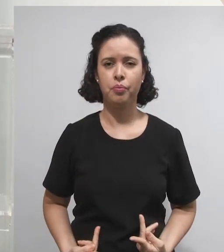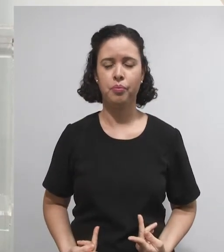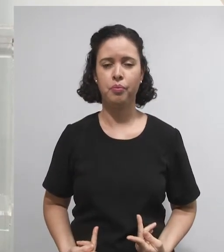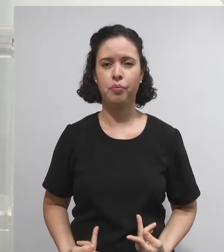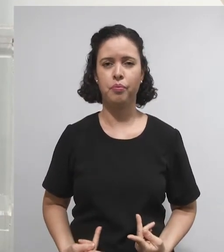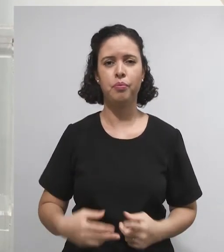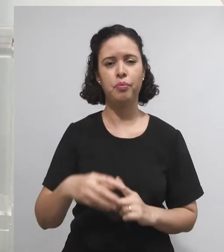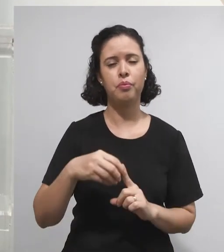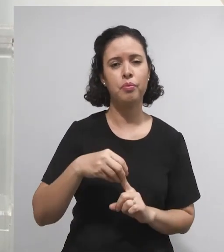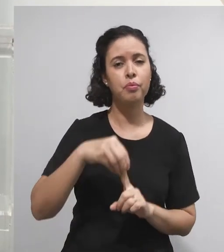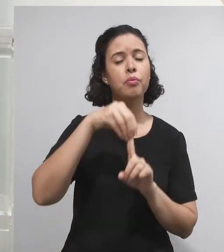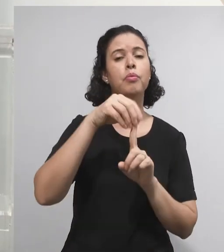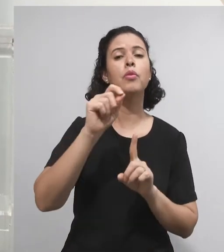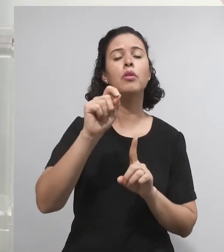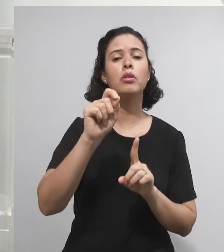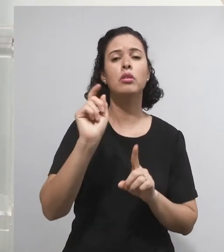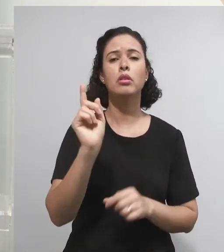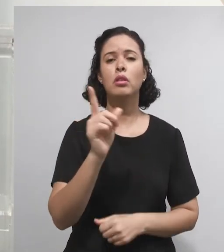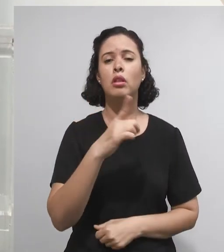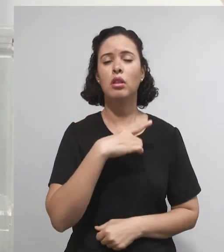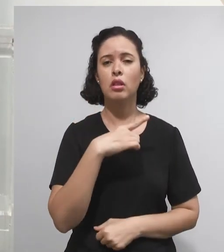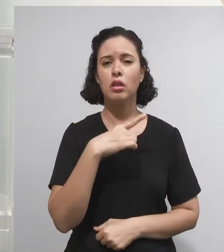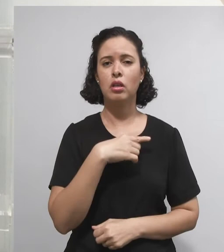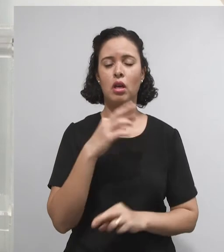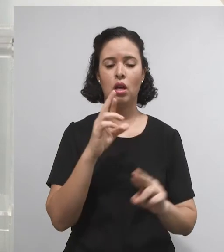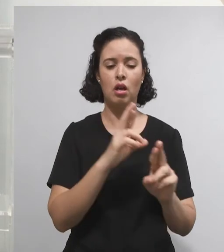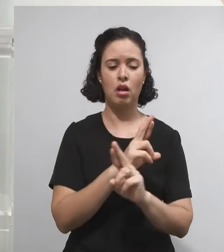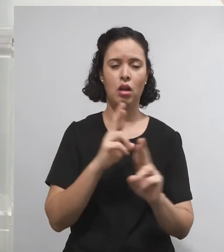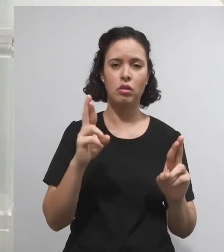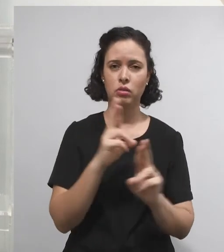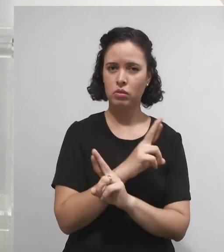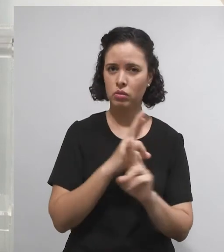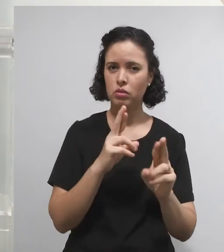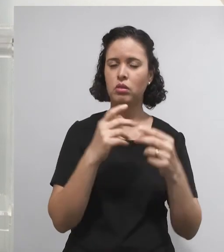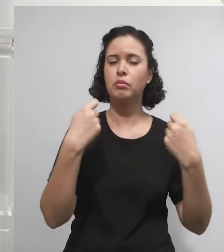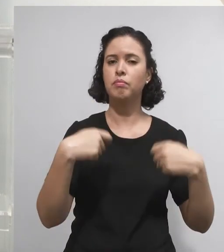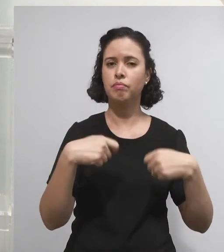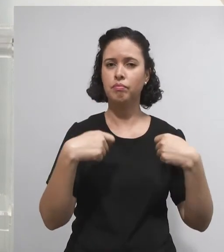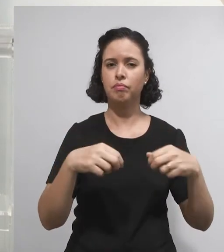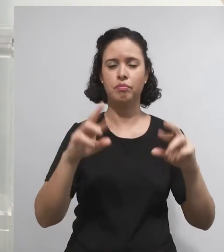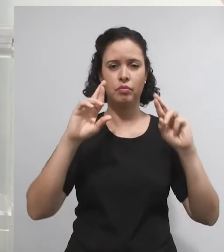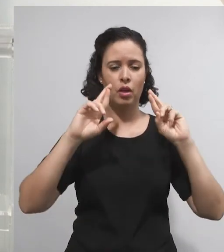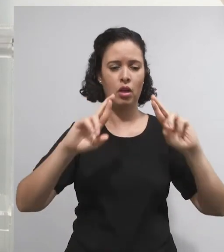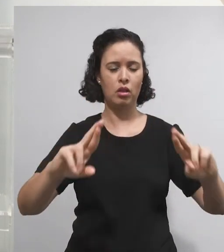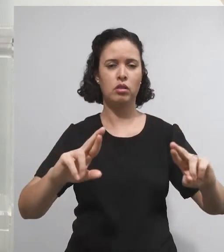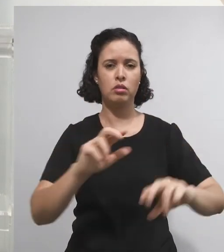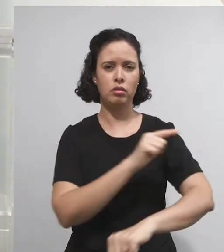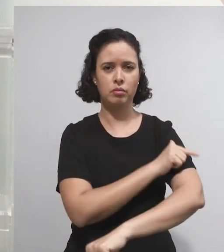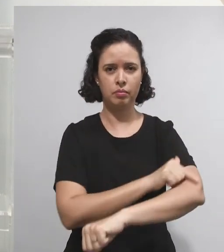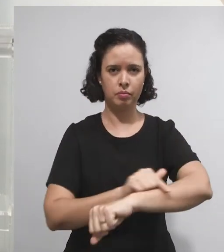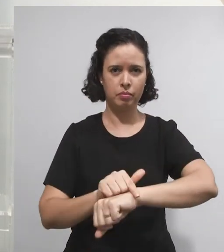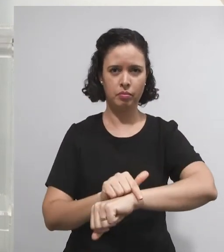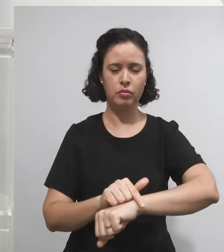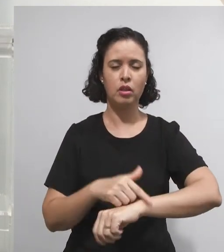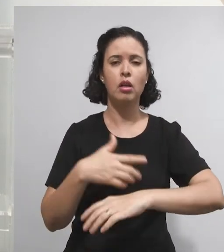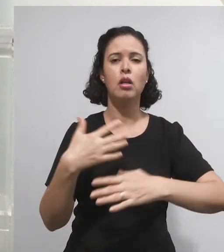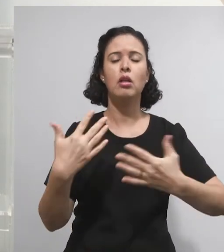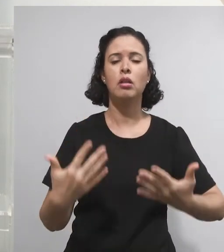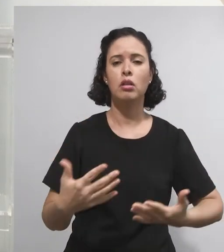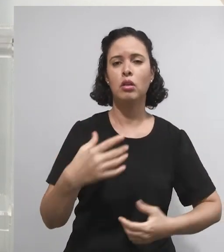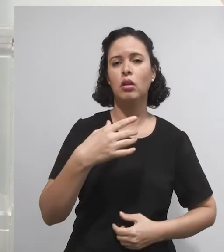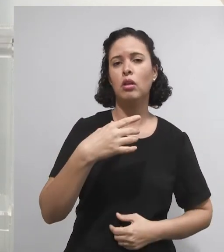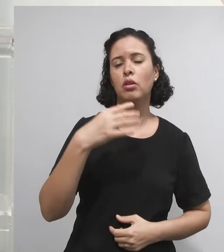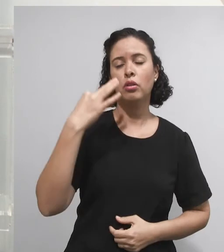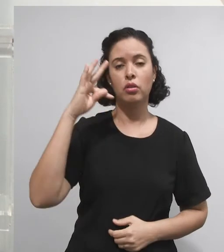como sujeito que estabelece relações e que merece respeito. Então, nessa